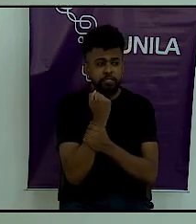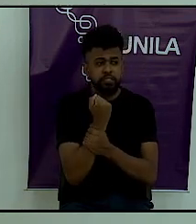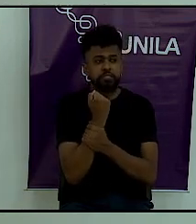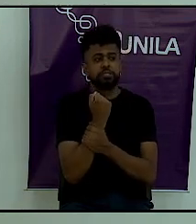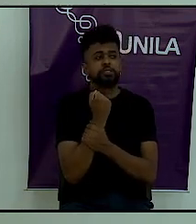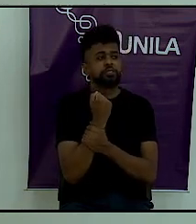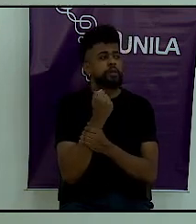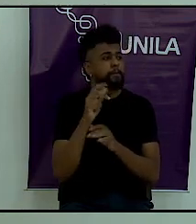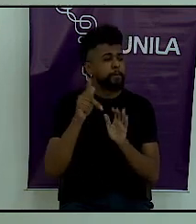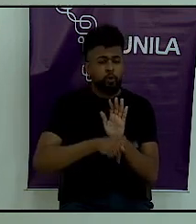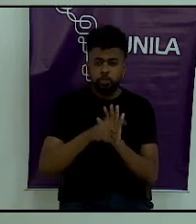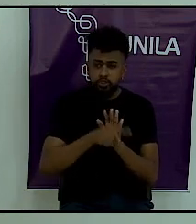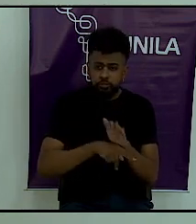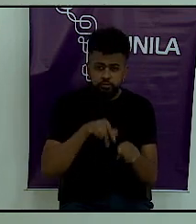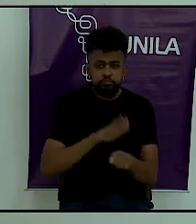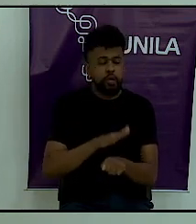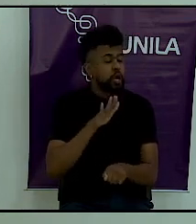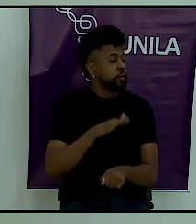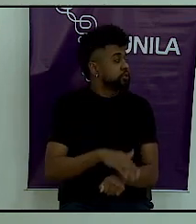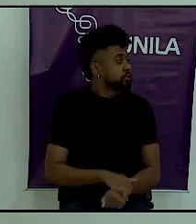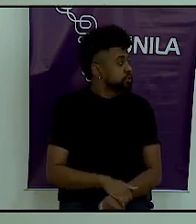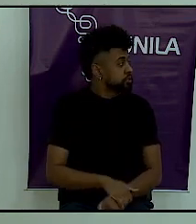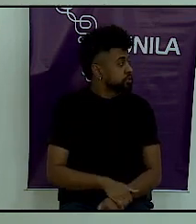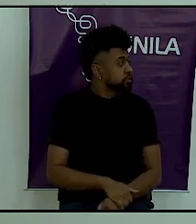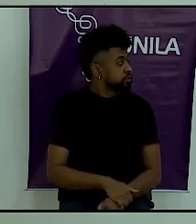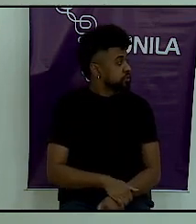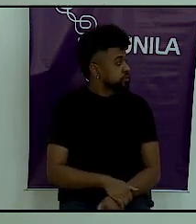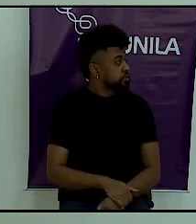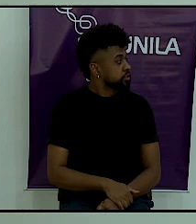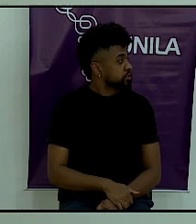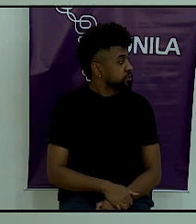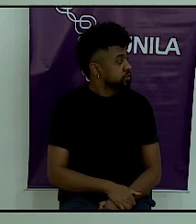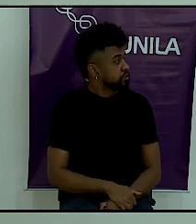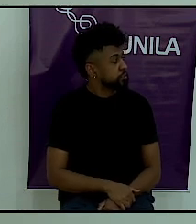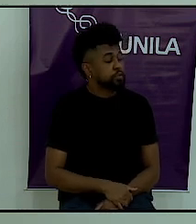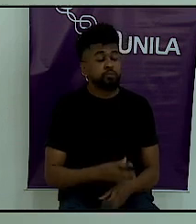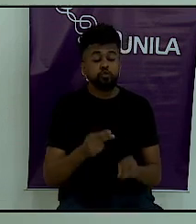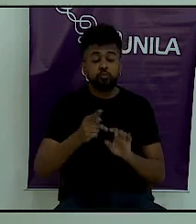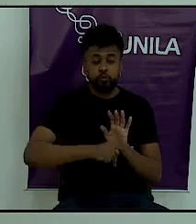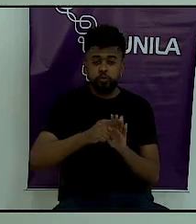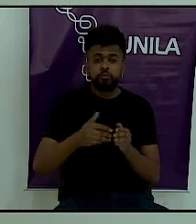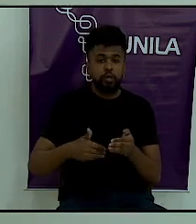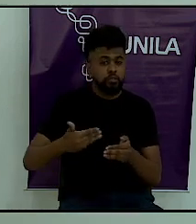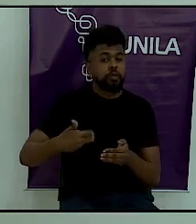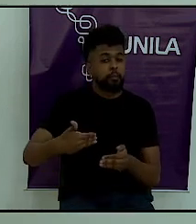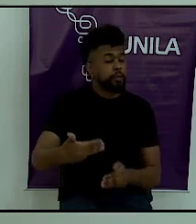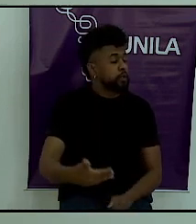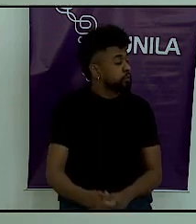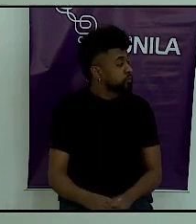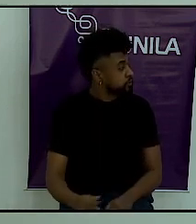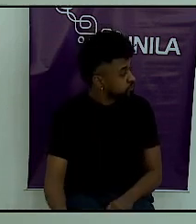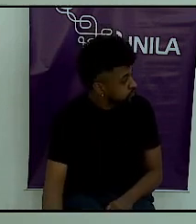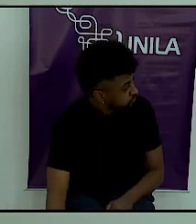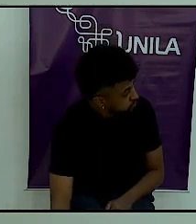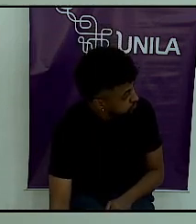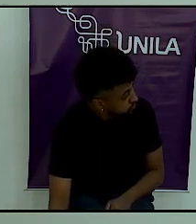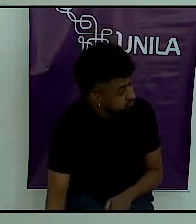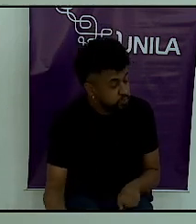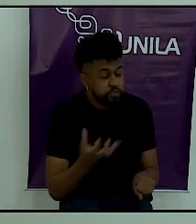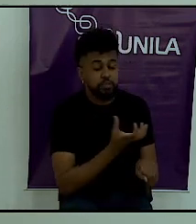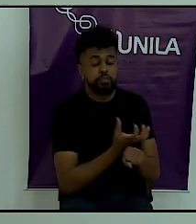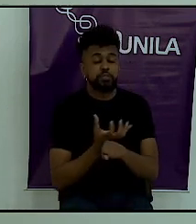montar mais projetos, mais ações, né? Então a gente tem bastante projeto em andamento e disciplinas que